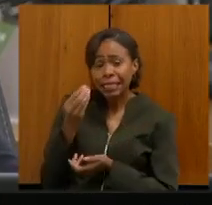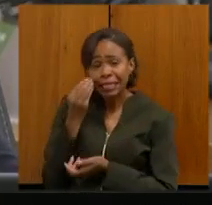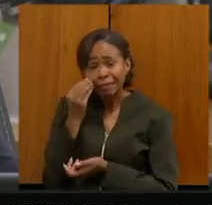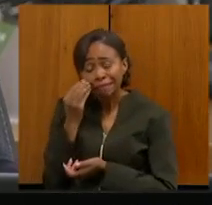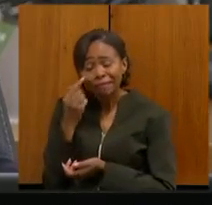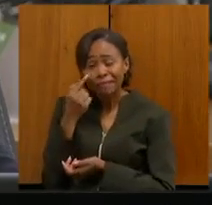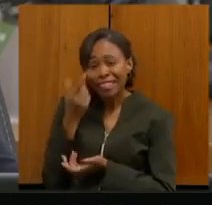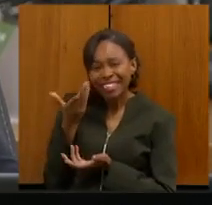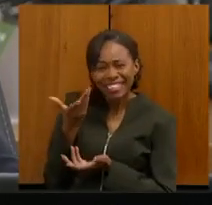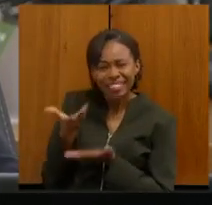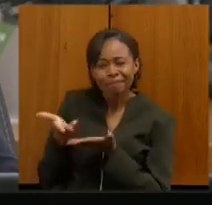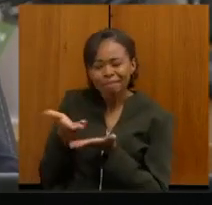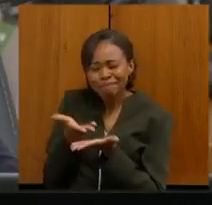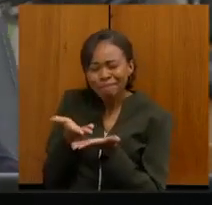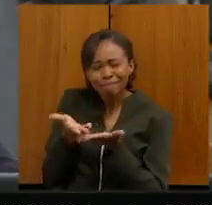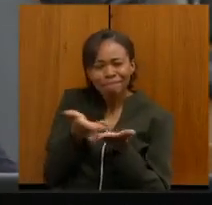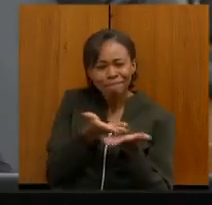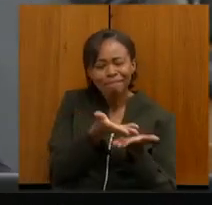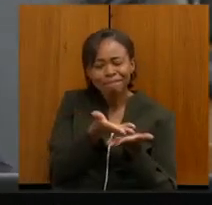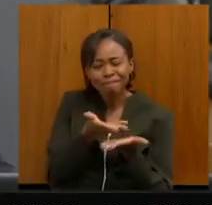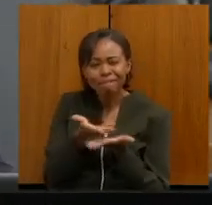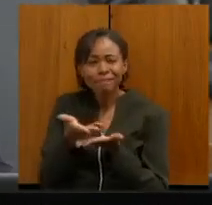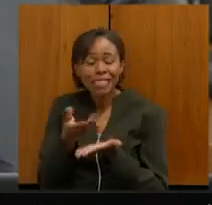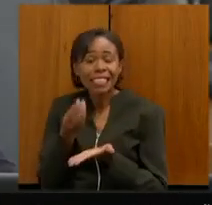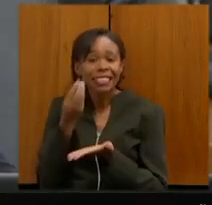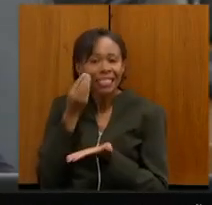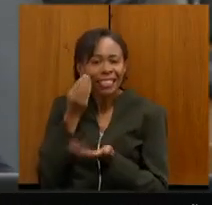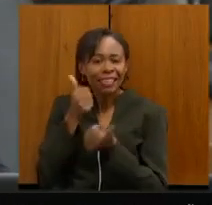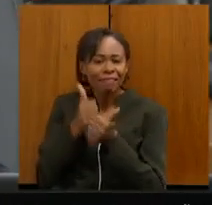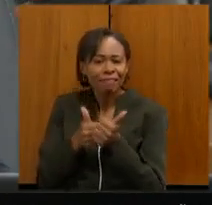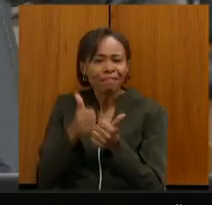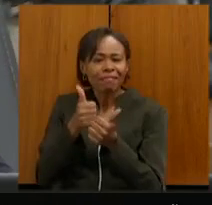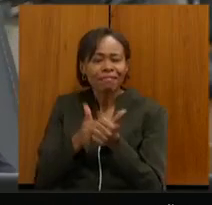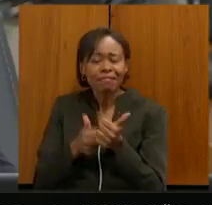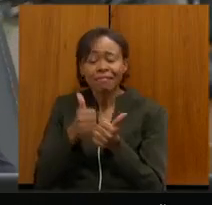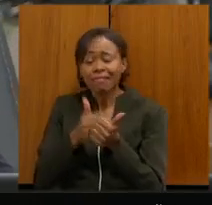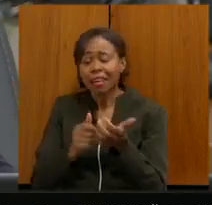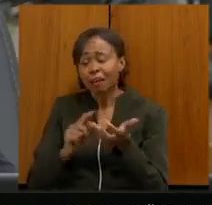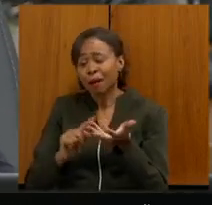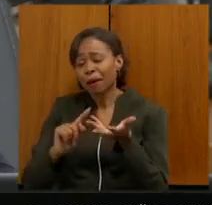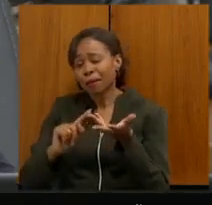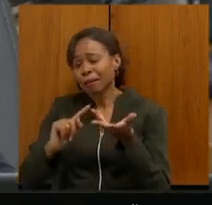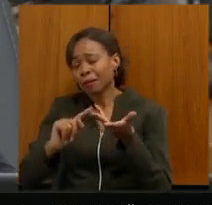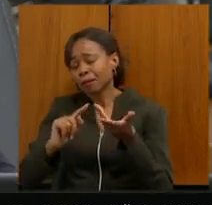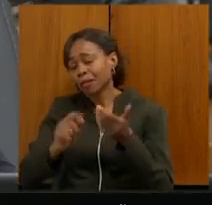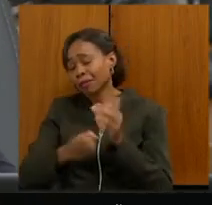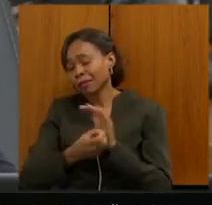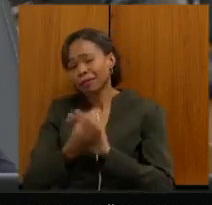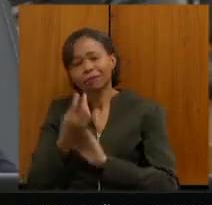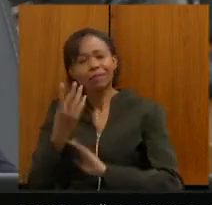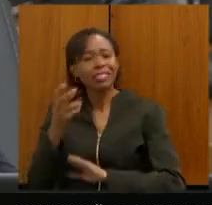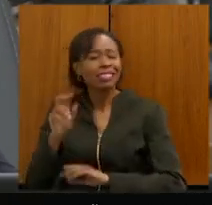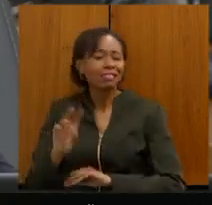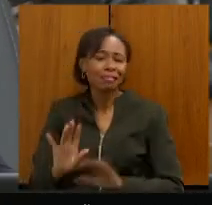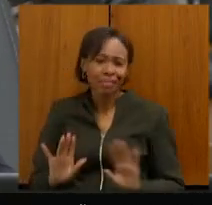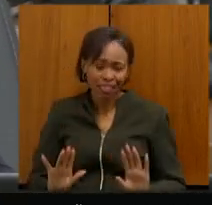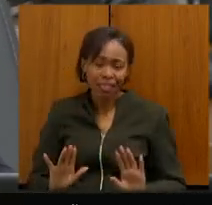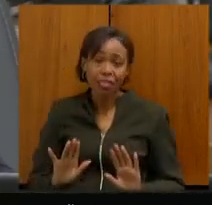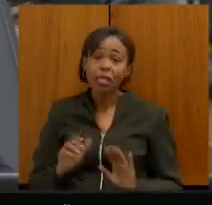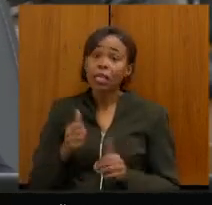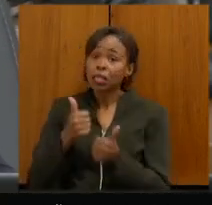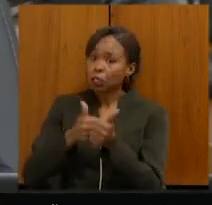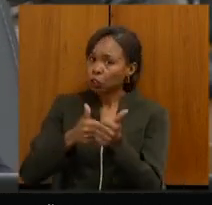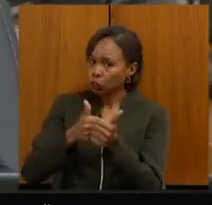enfim a gente tá lá sempre insistindo uma duas três quatro cinco vezes e na